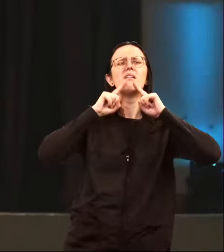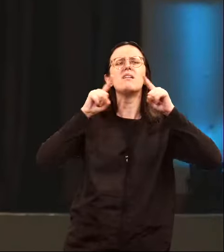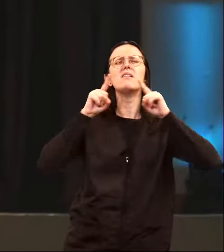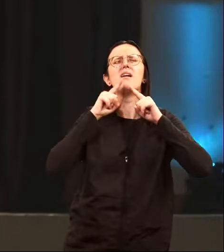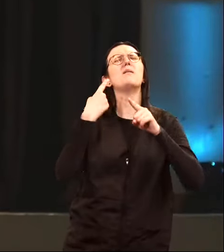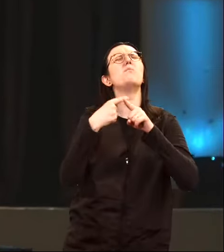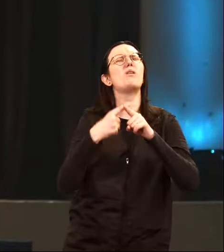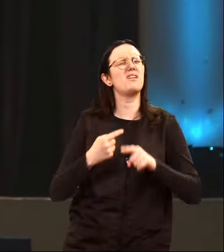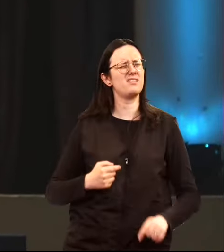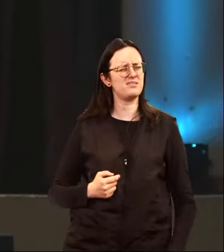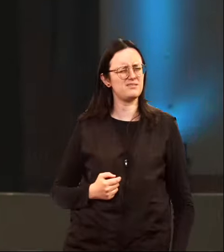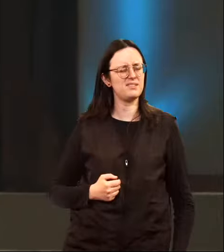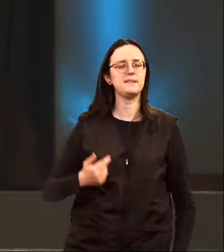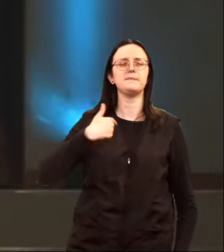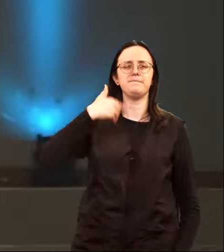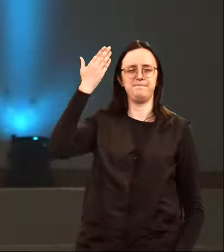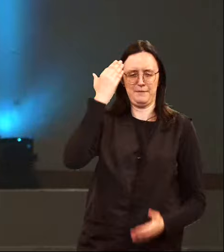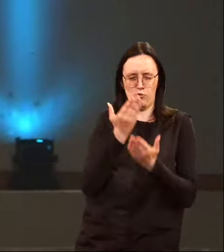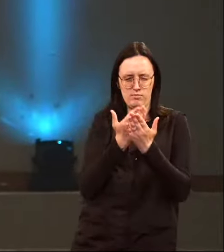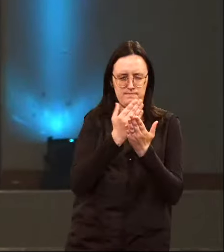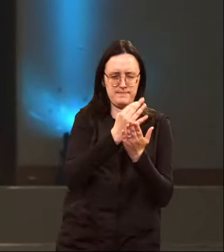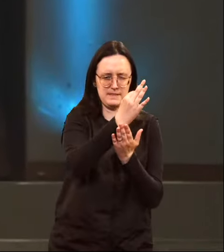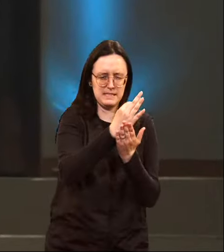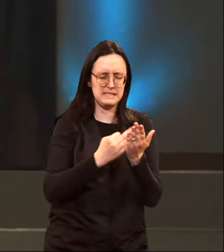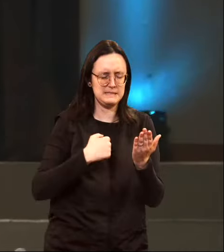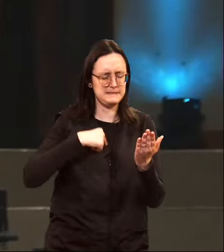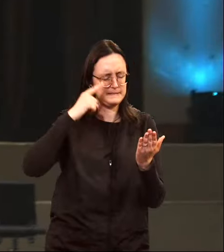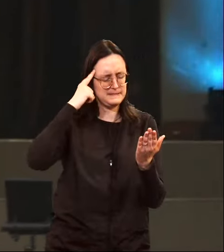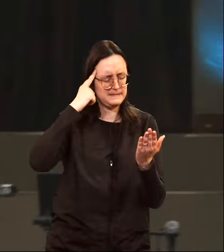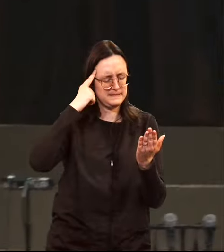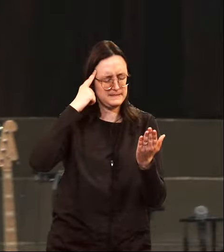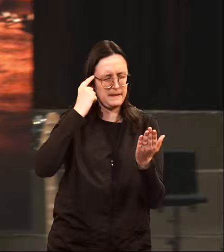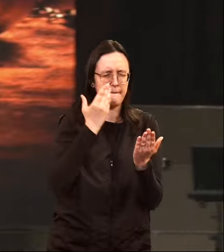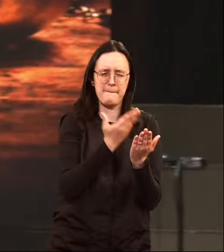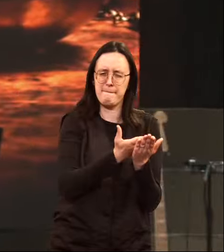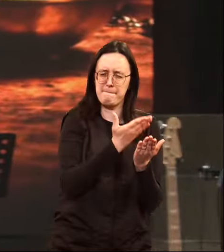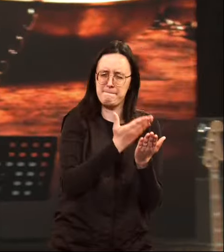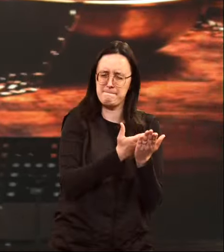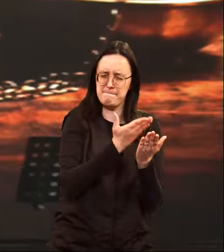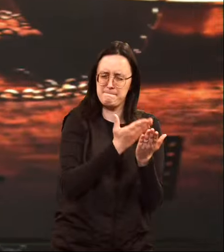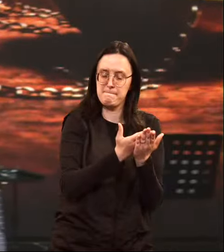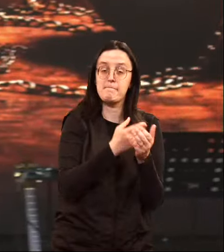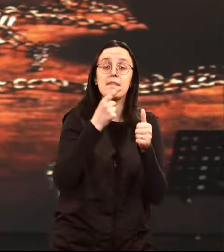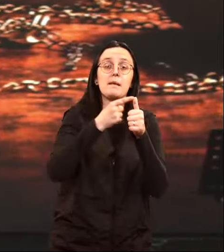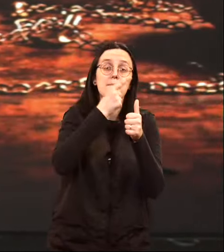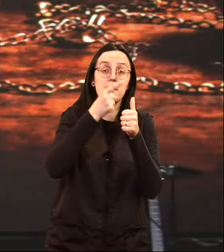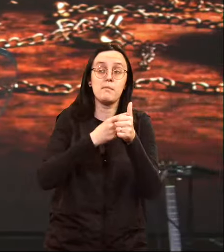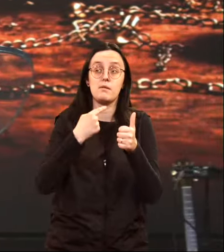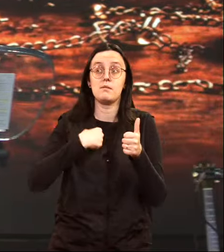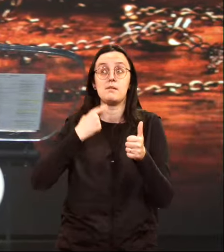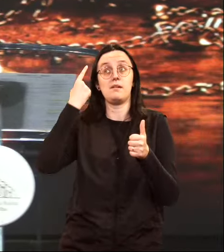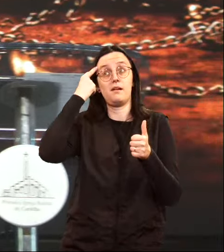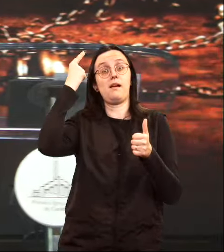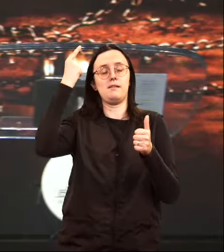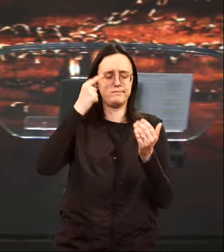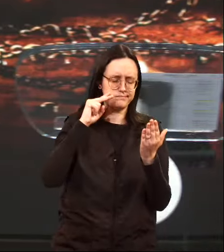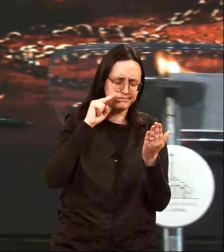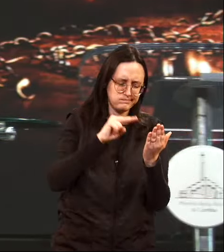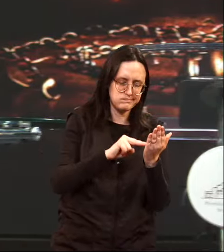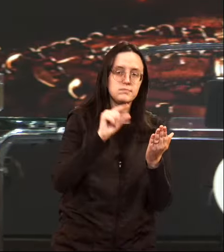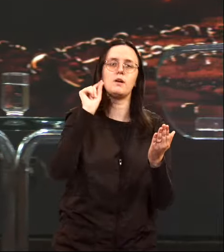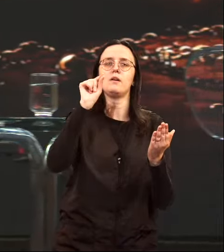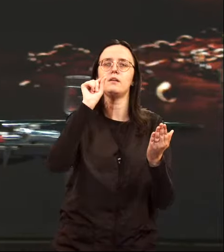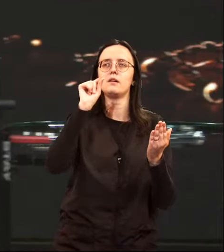isso? Quando eu estudava esse texto, eu encontrei alguns motivos. O primeiro motivo que me chamou a atenção, eu creio